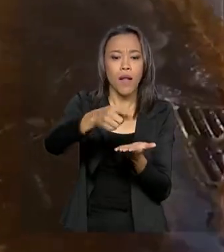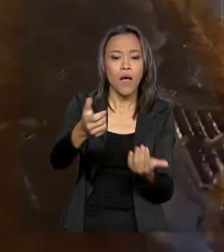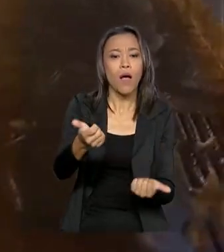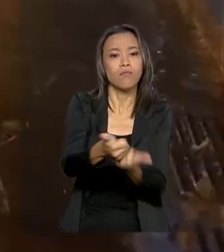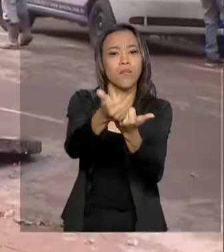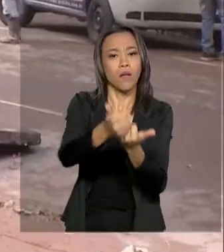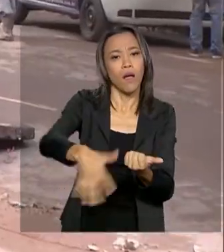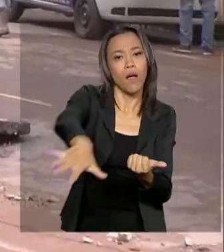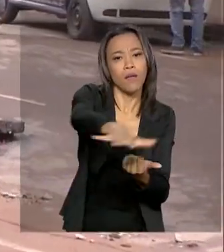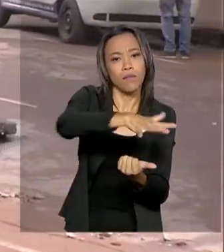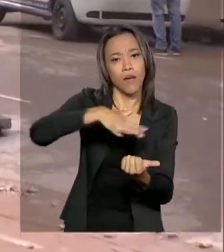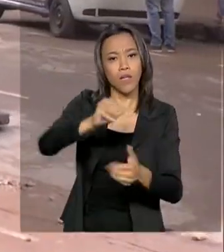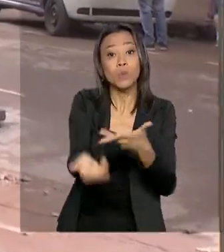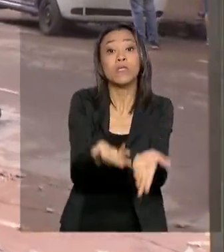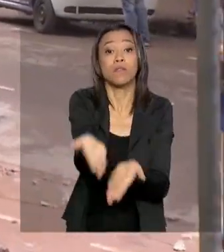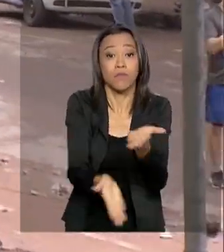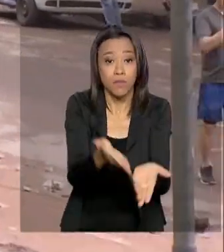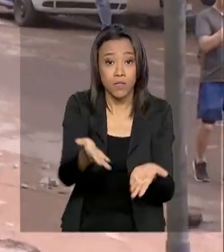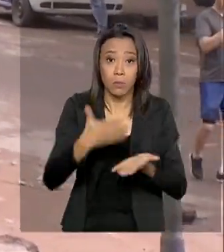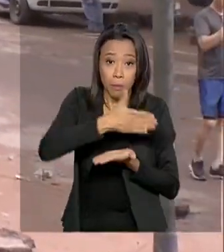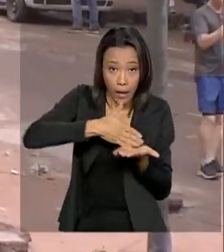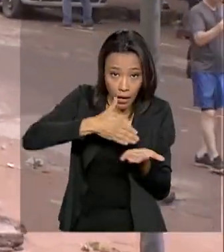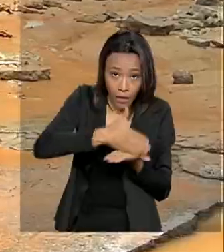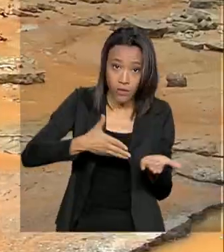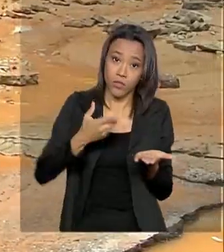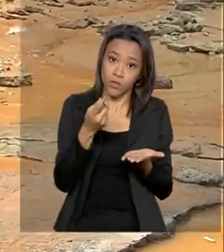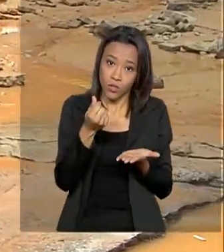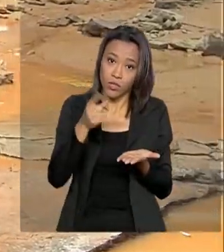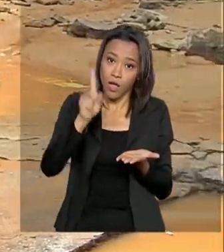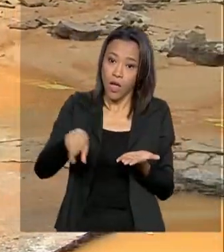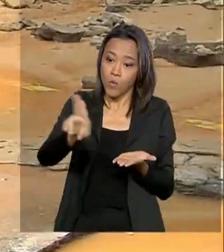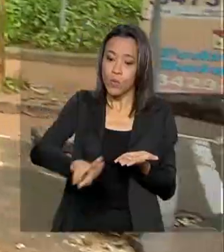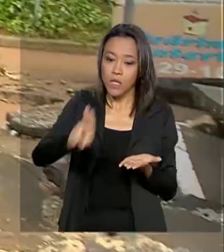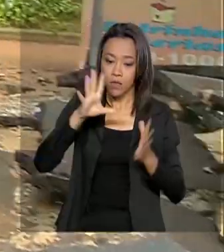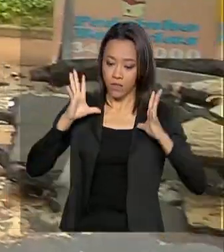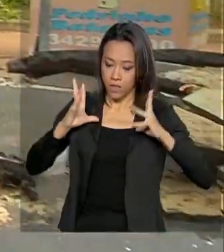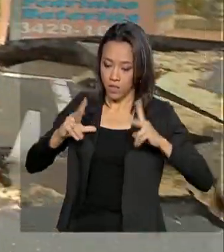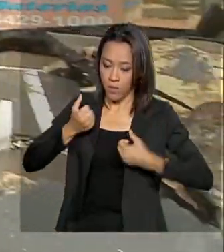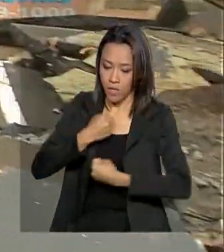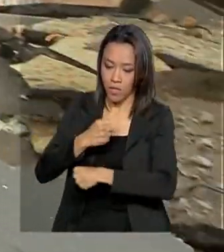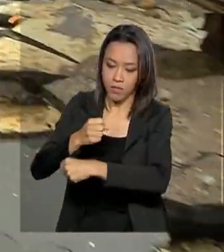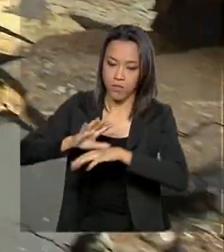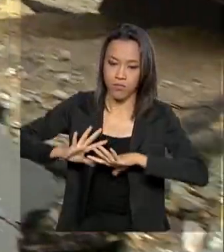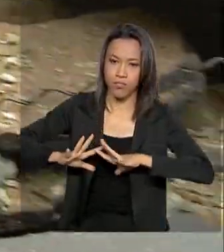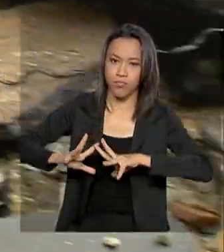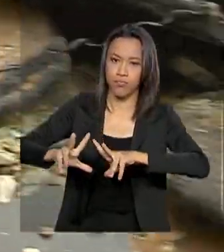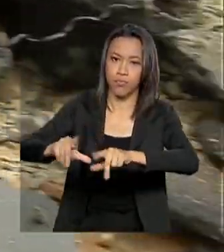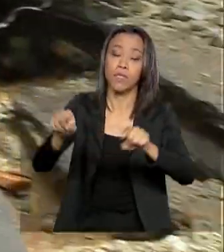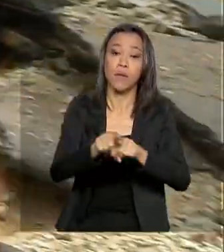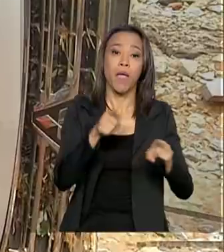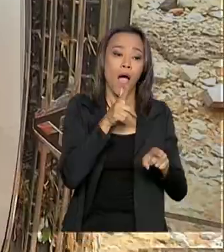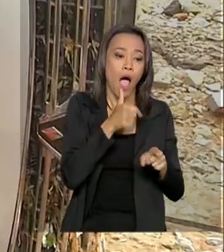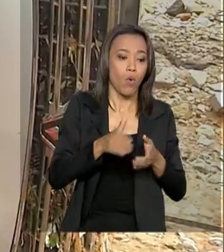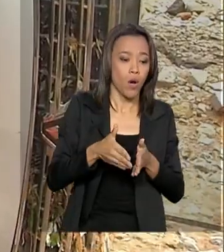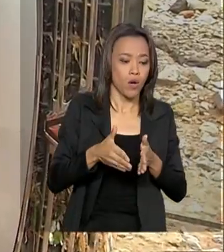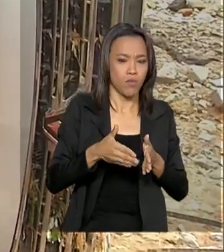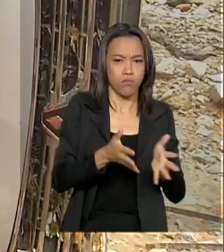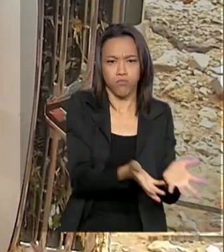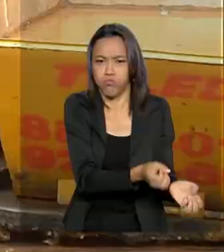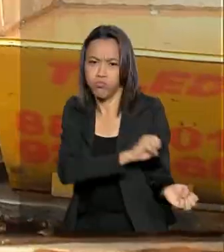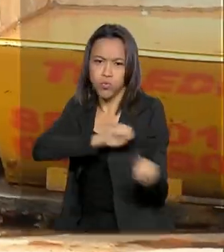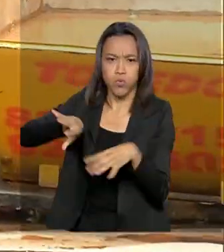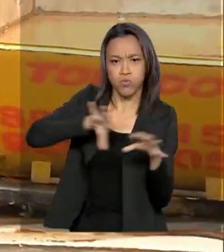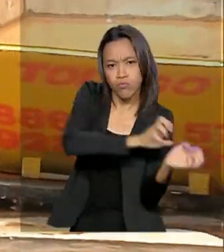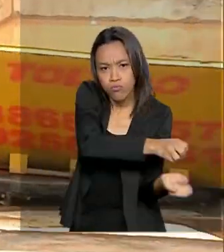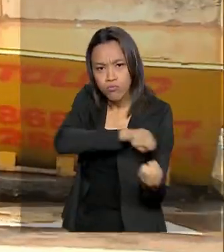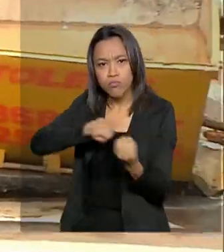Horizonte. Parte dos recursos será usada na limpeza, na recuperação do sistema de drenagem e na pavimentação